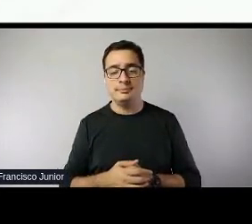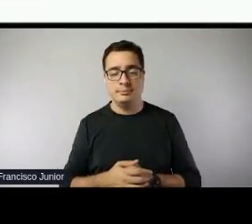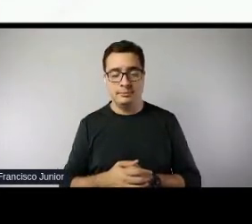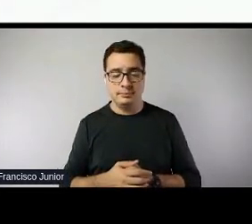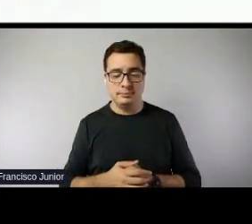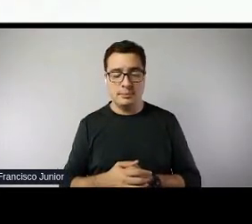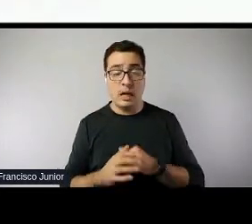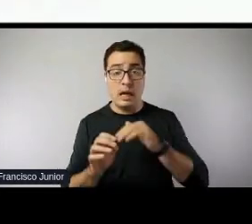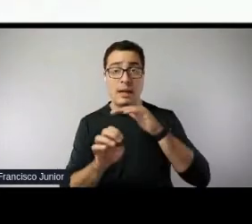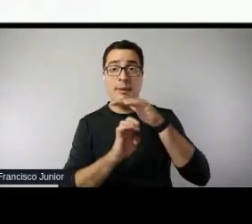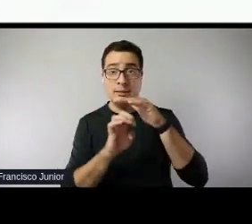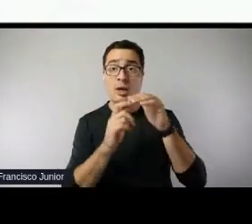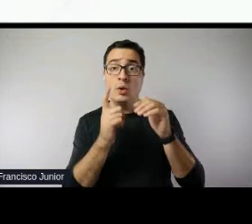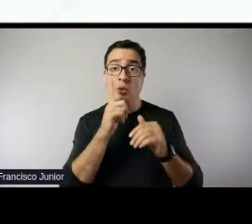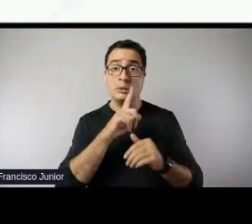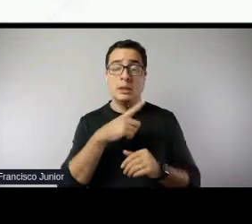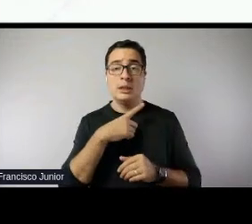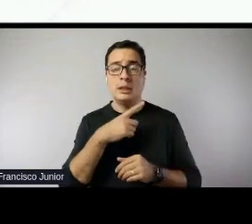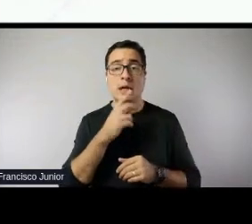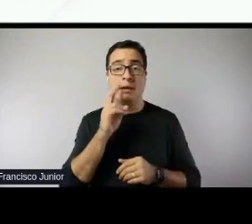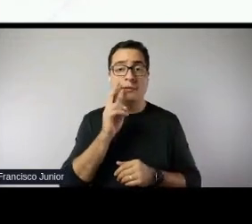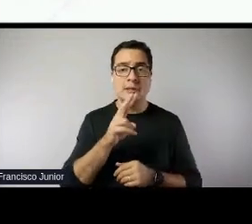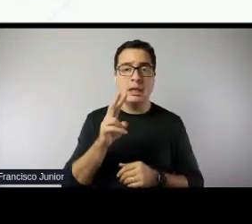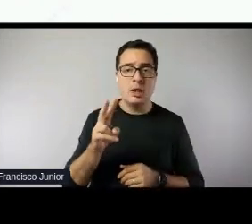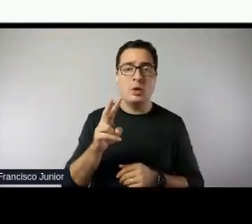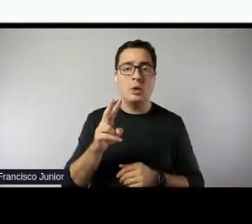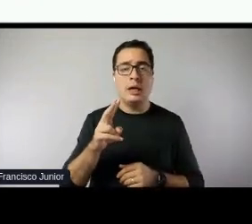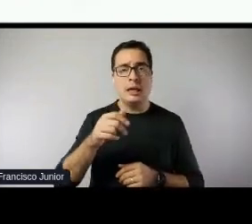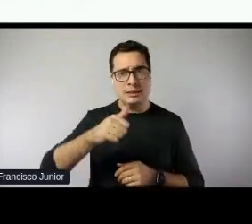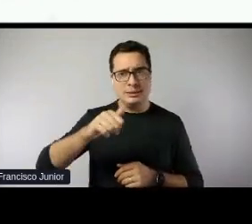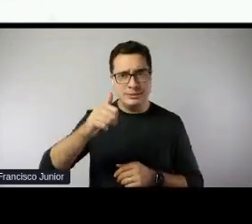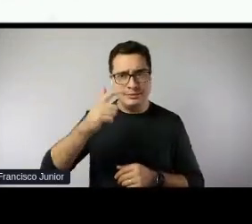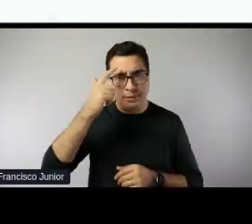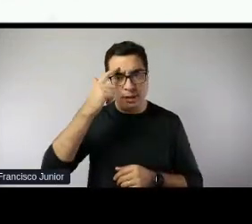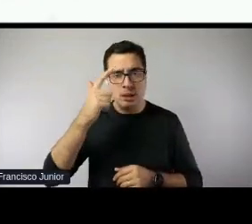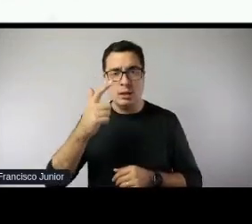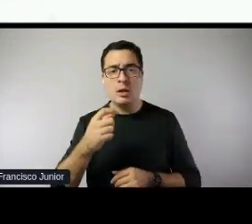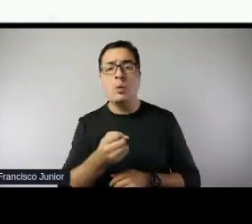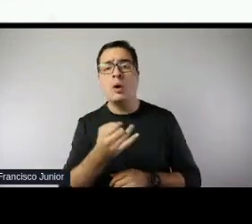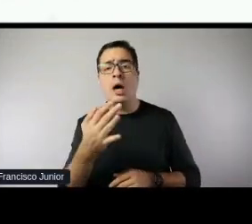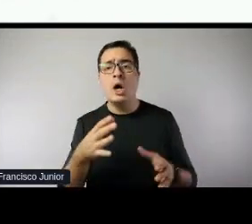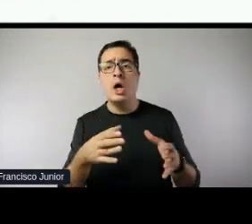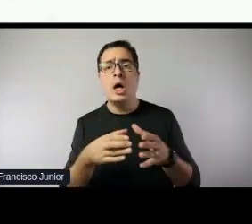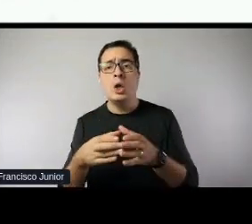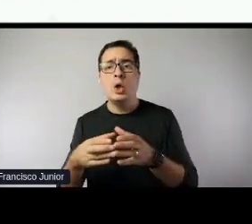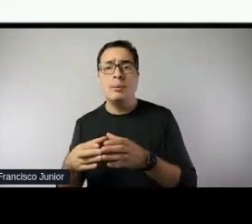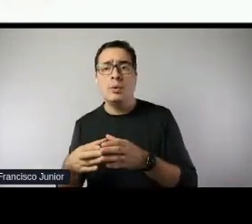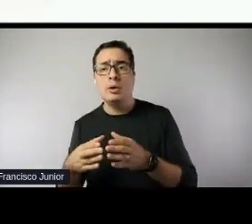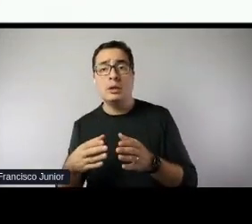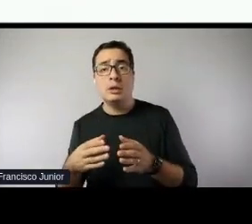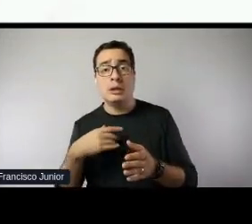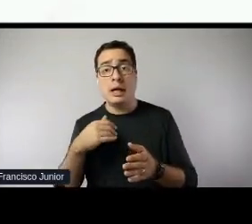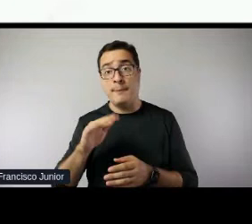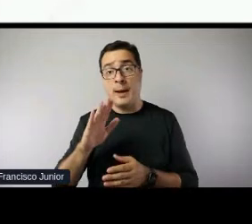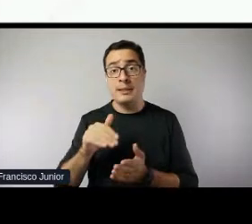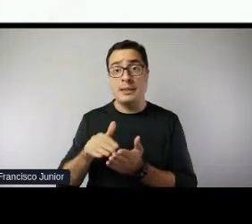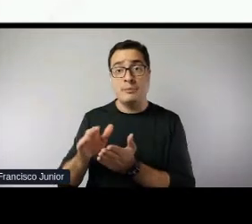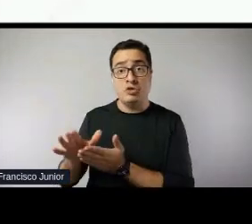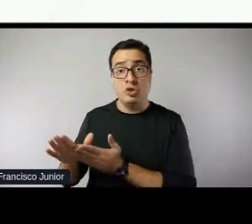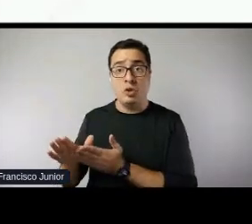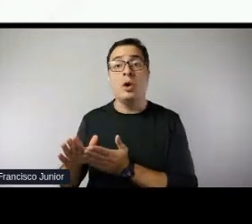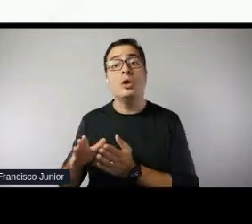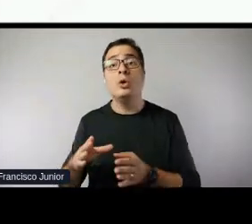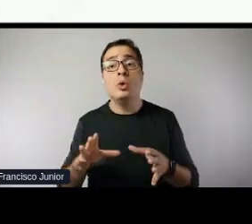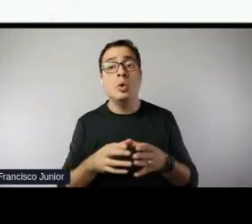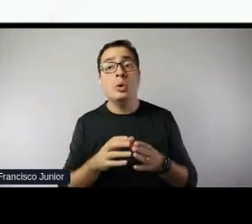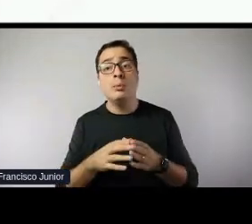A empresa consegue ter essa visibilidade crítica analítica, né? De ver quais são os grupos que estão sendo mais demitidos e quais são os grupos